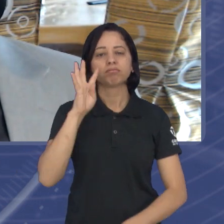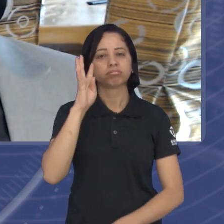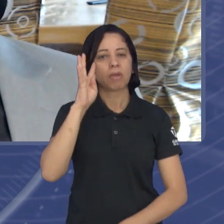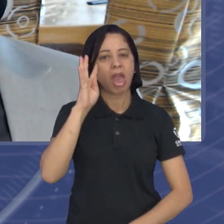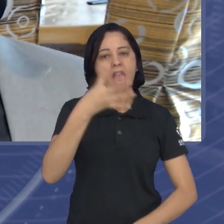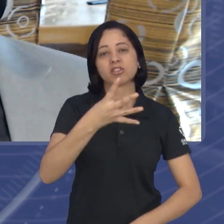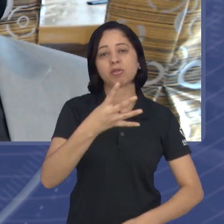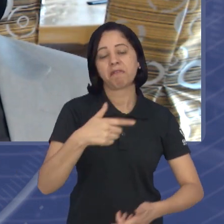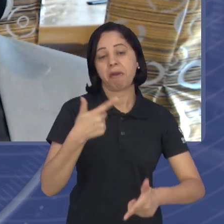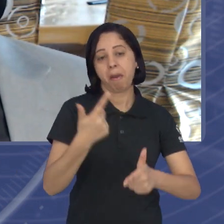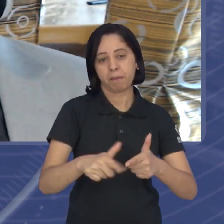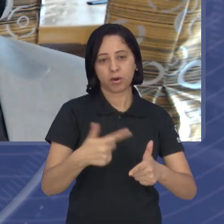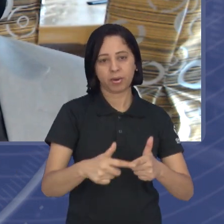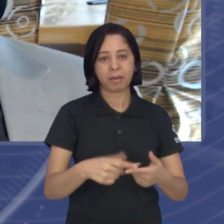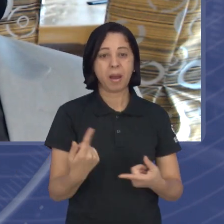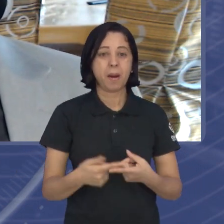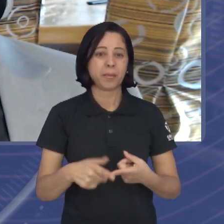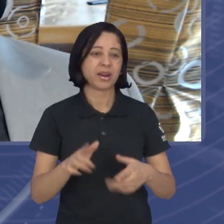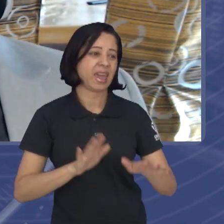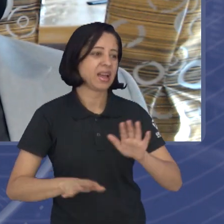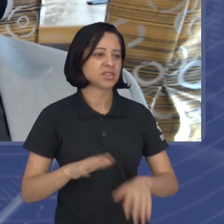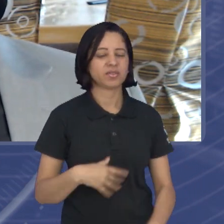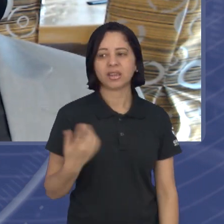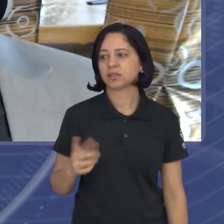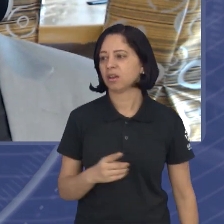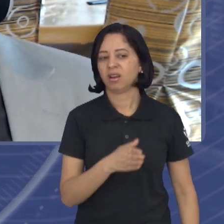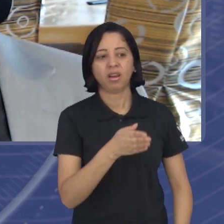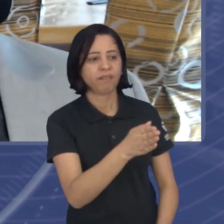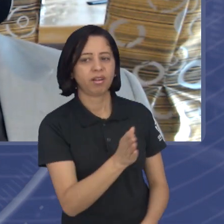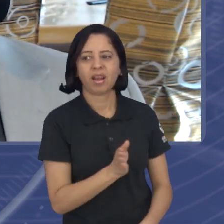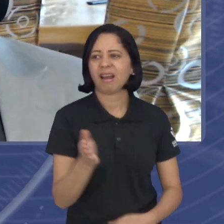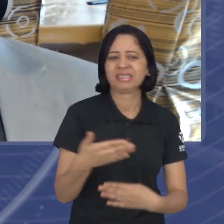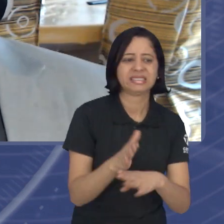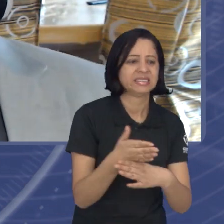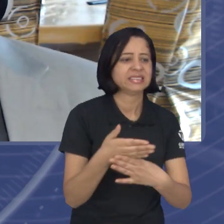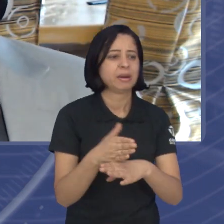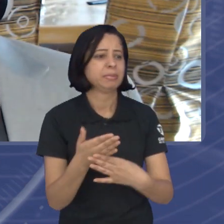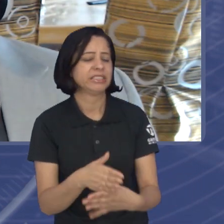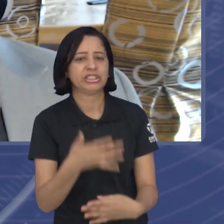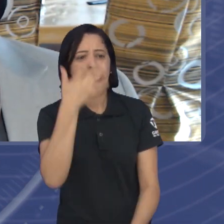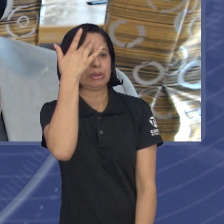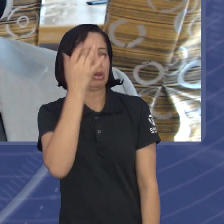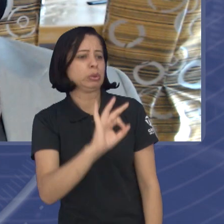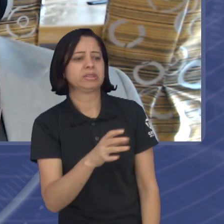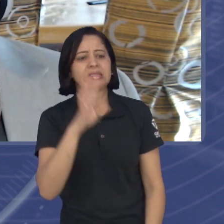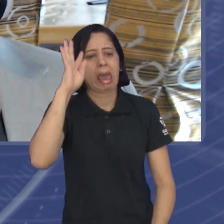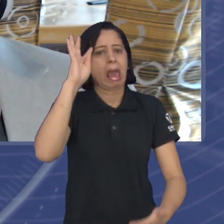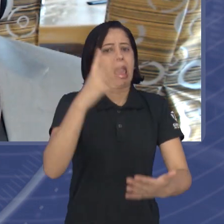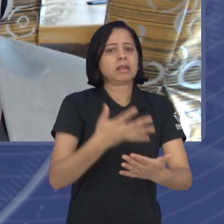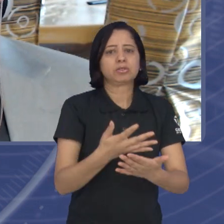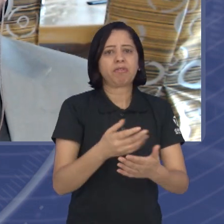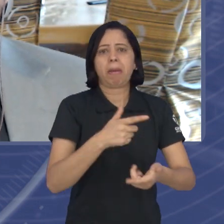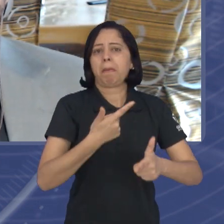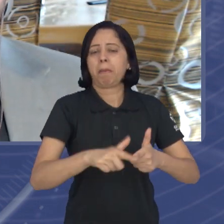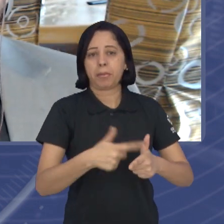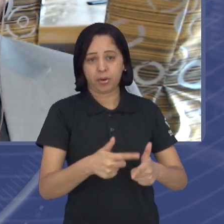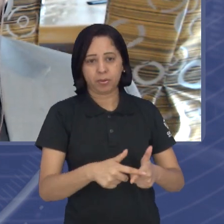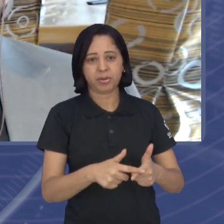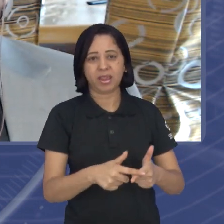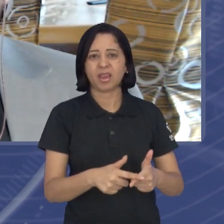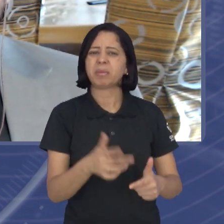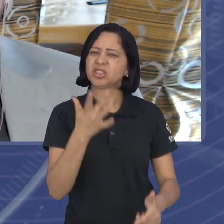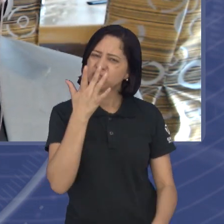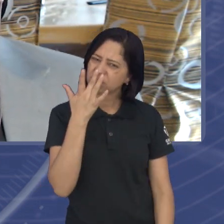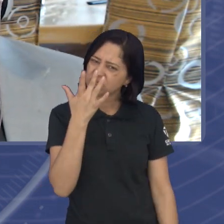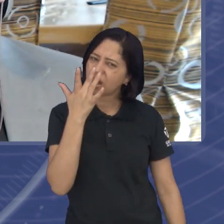locais certos, né? Porque às vezes você sai rondando, fala com um, fala com outro, é aquela dor de cabeça. Realmente são situações chatinhas,